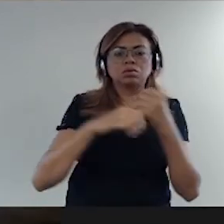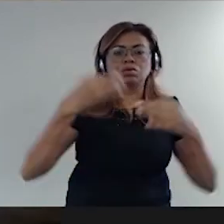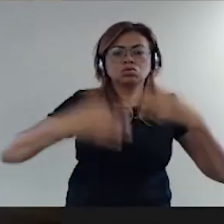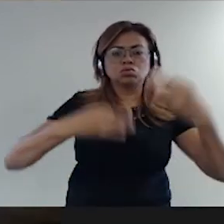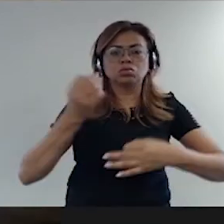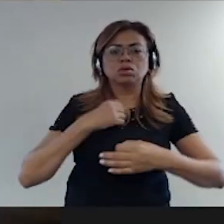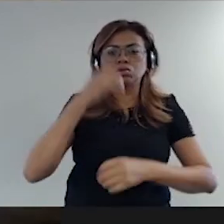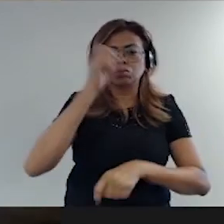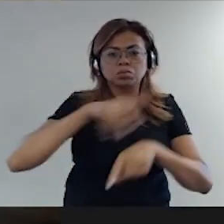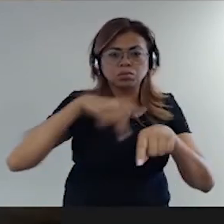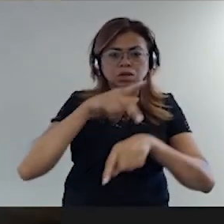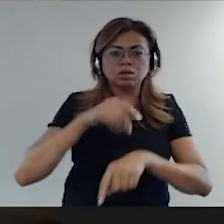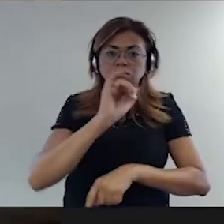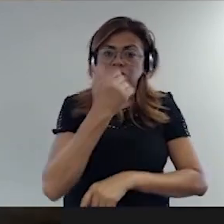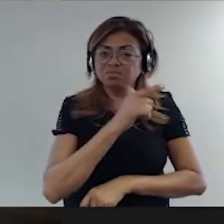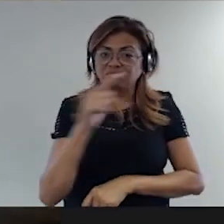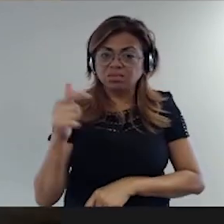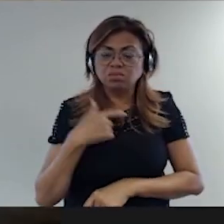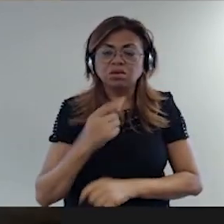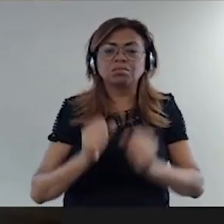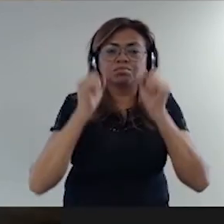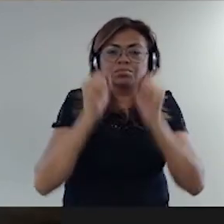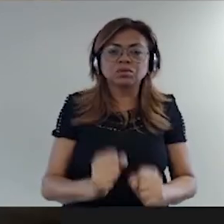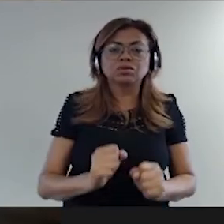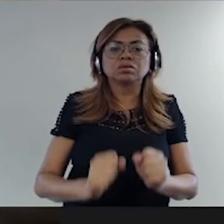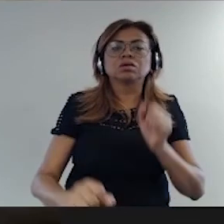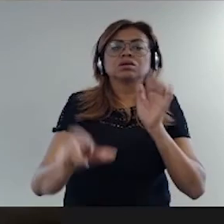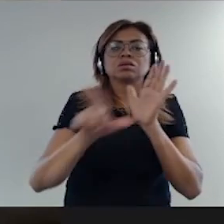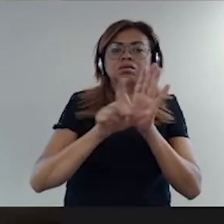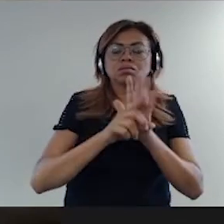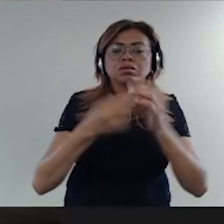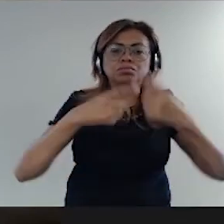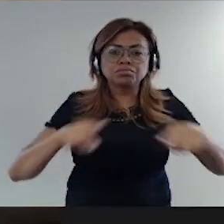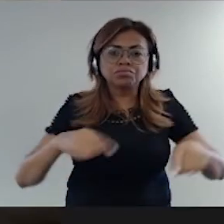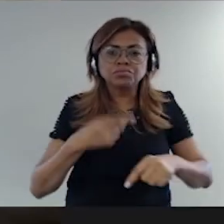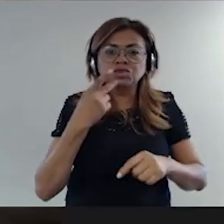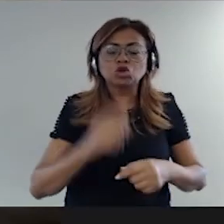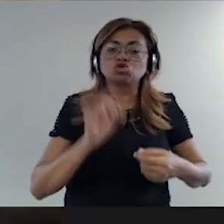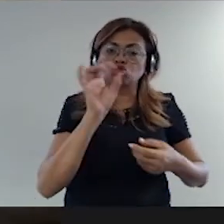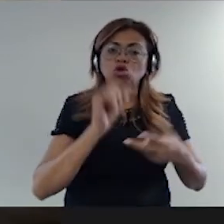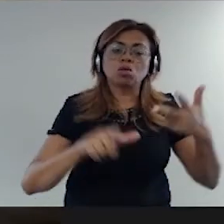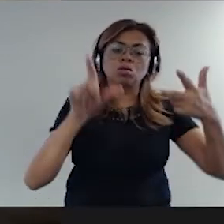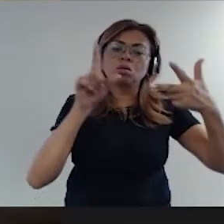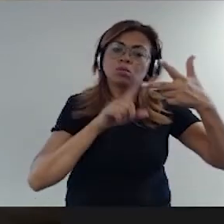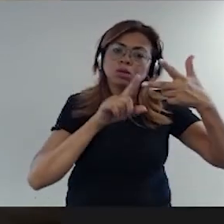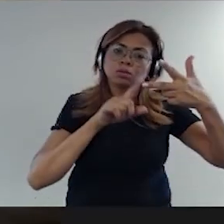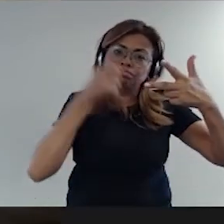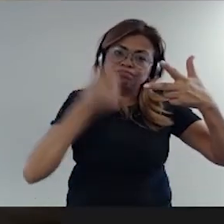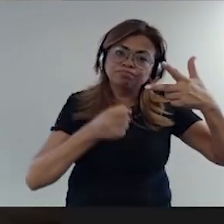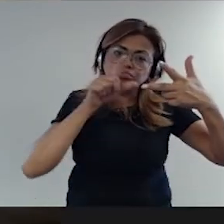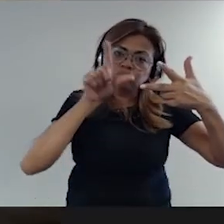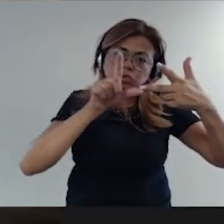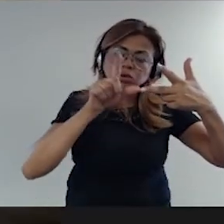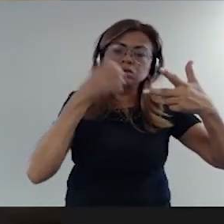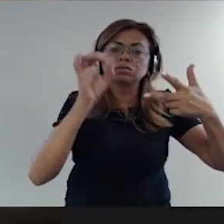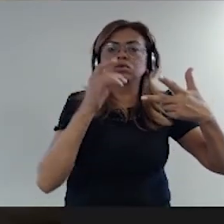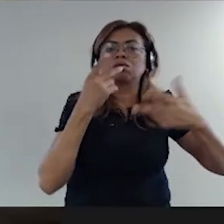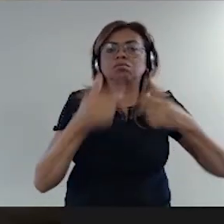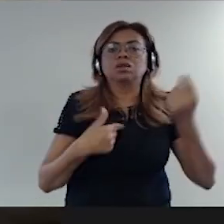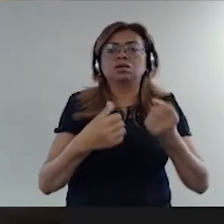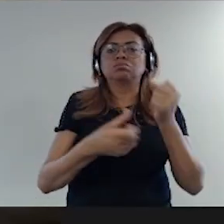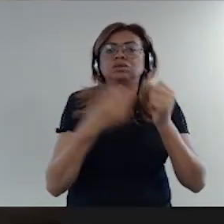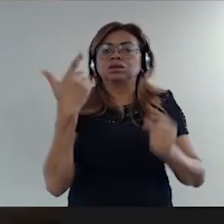Quando você não tem o poder de legislar concentrado no poder legislativo, você gera insegurança jurídica